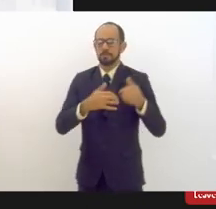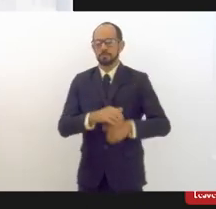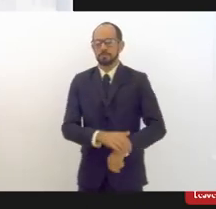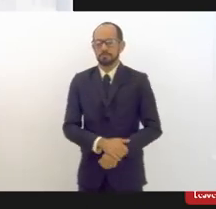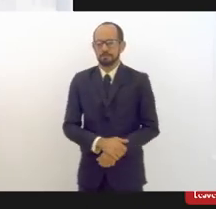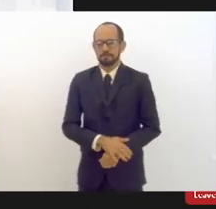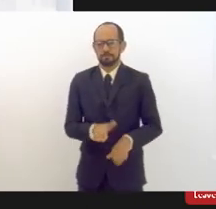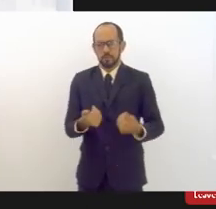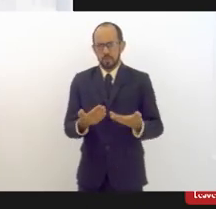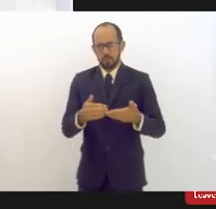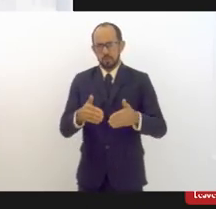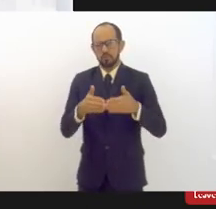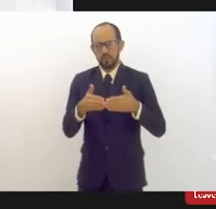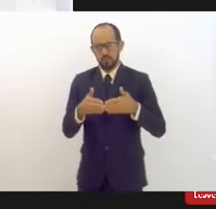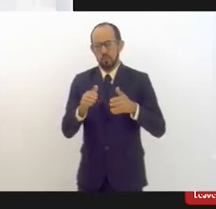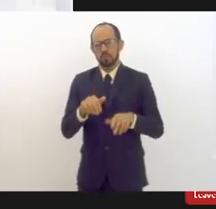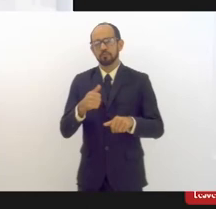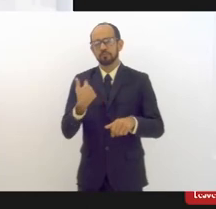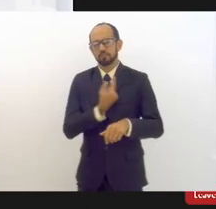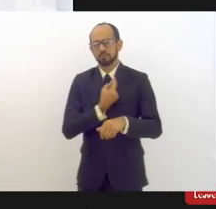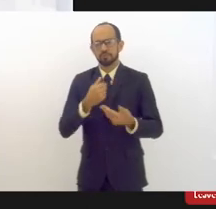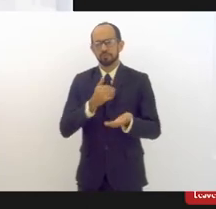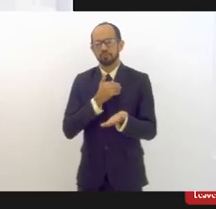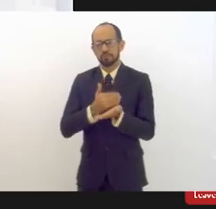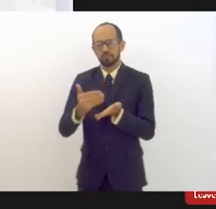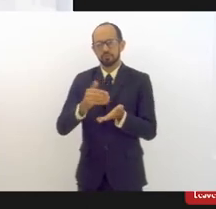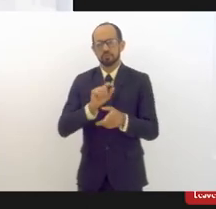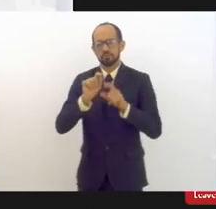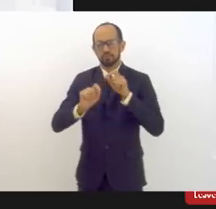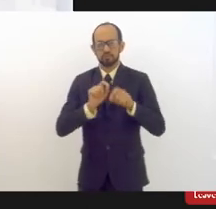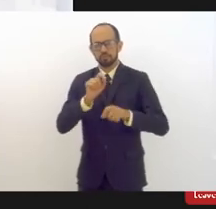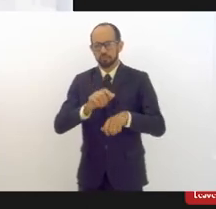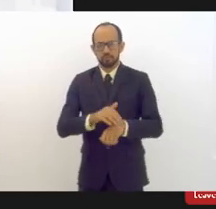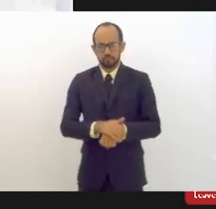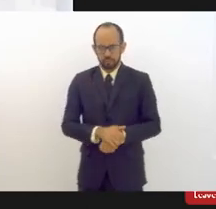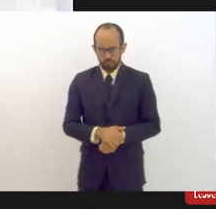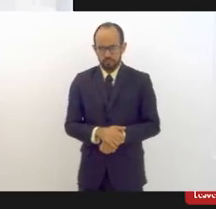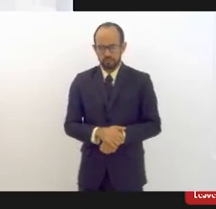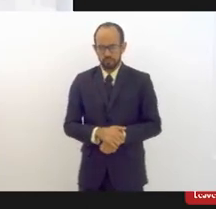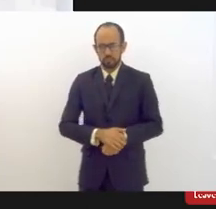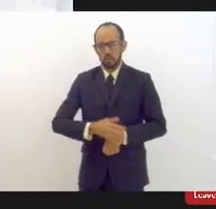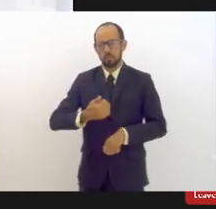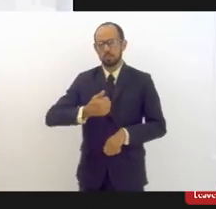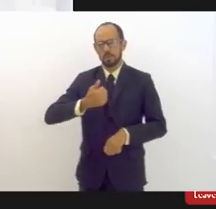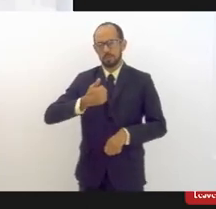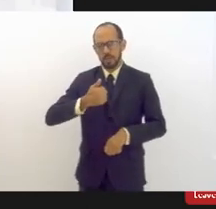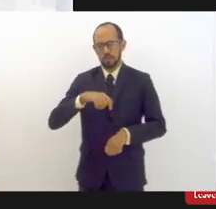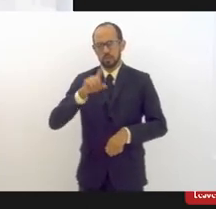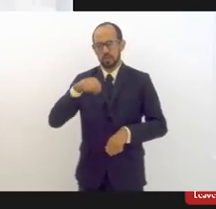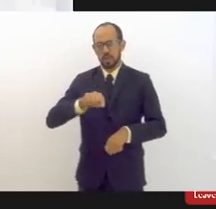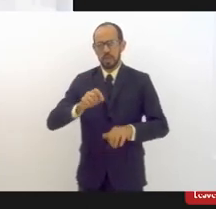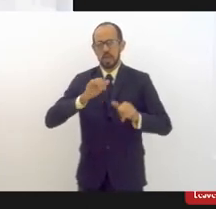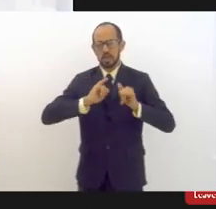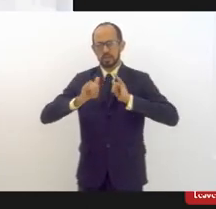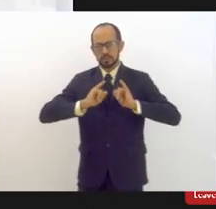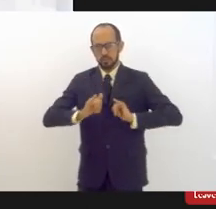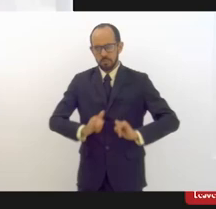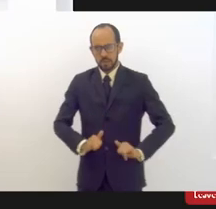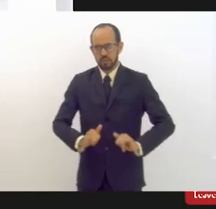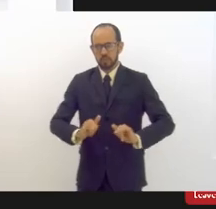Então, por favor, nós começamos com ponto 1, né, que são os dados de